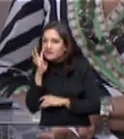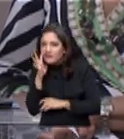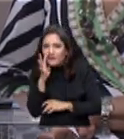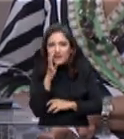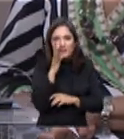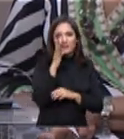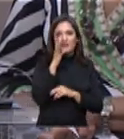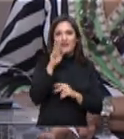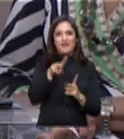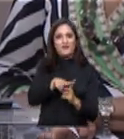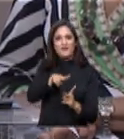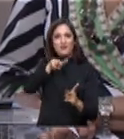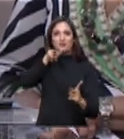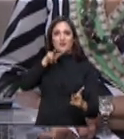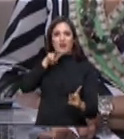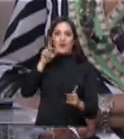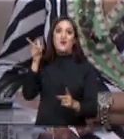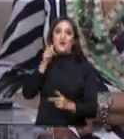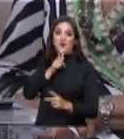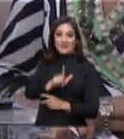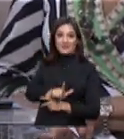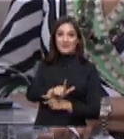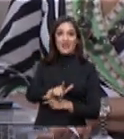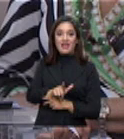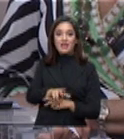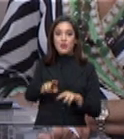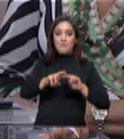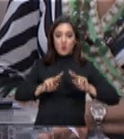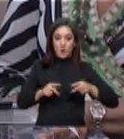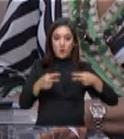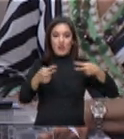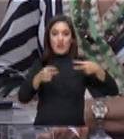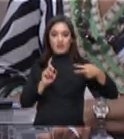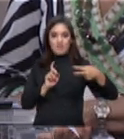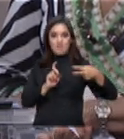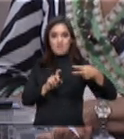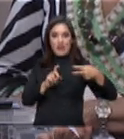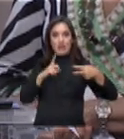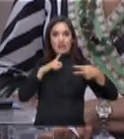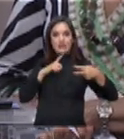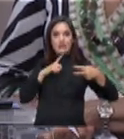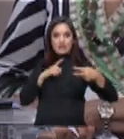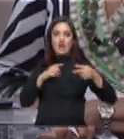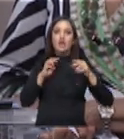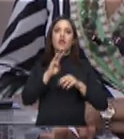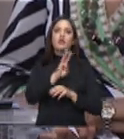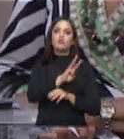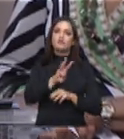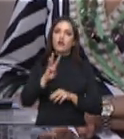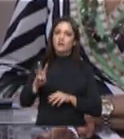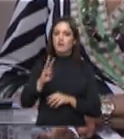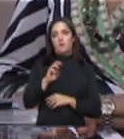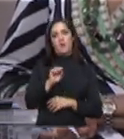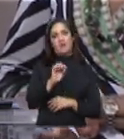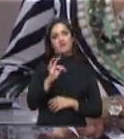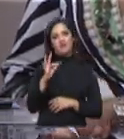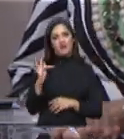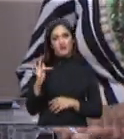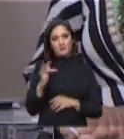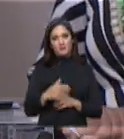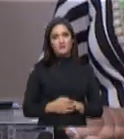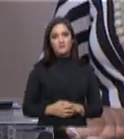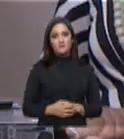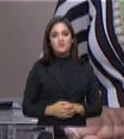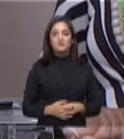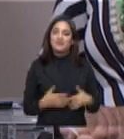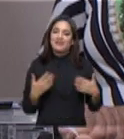modo integralmente virtual, através de link disponibilizado no sítio eletrônico do nosso tribunal.